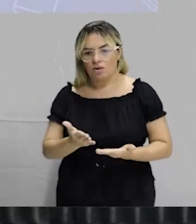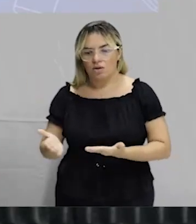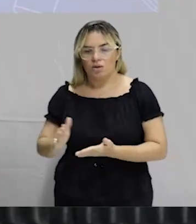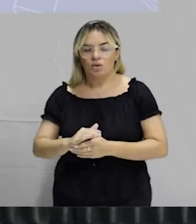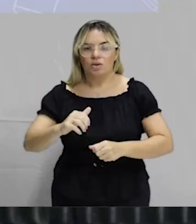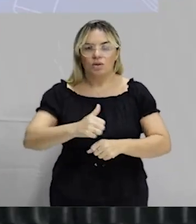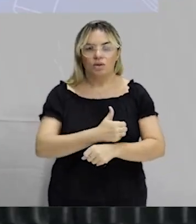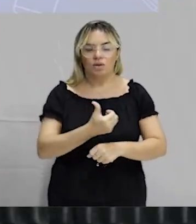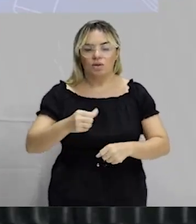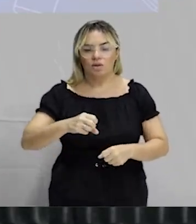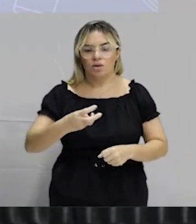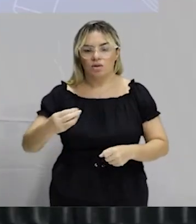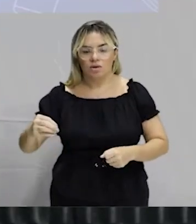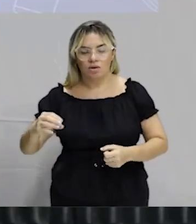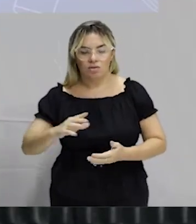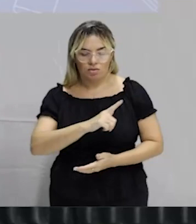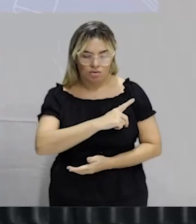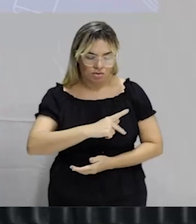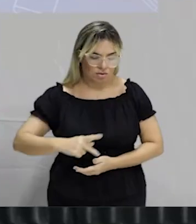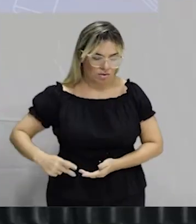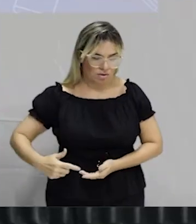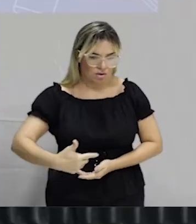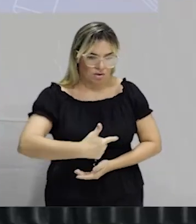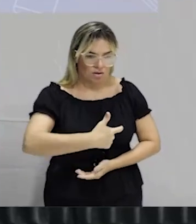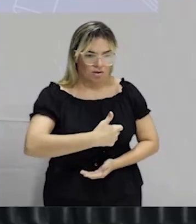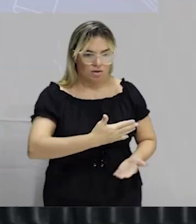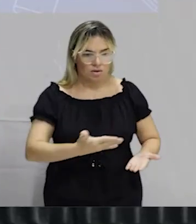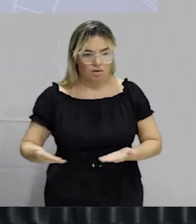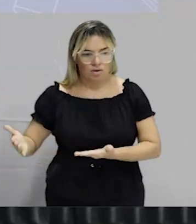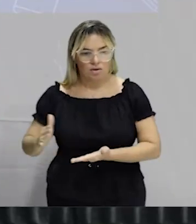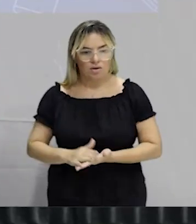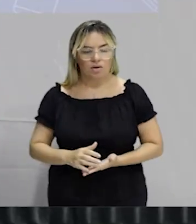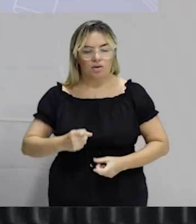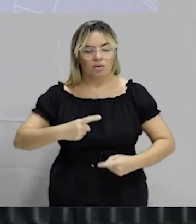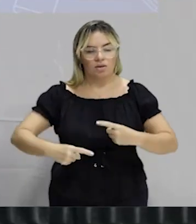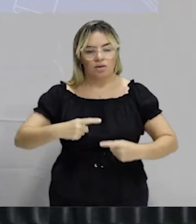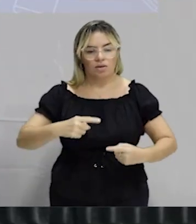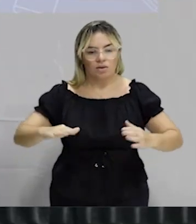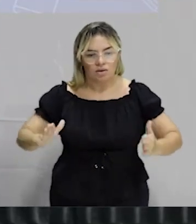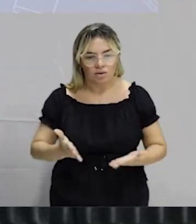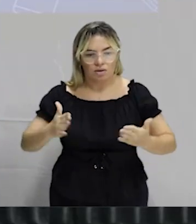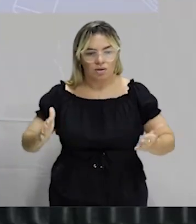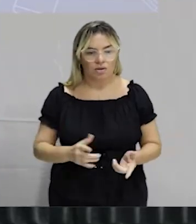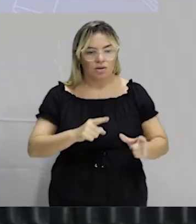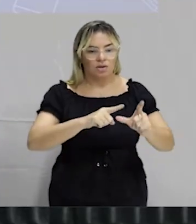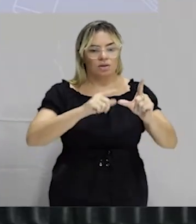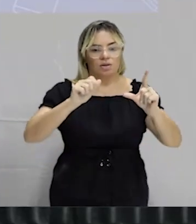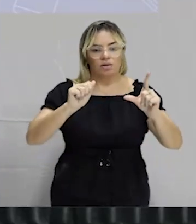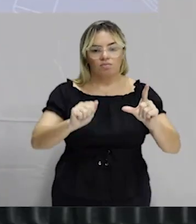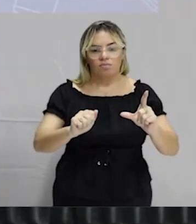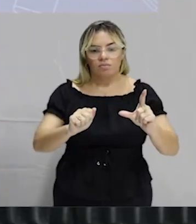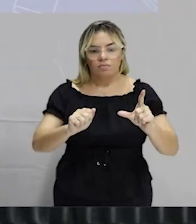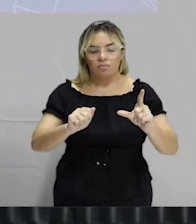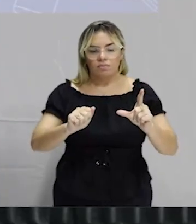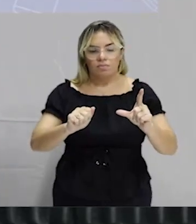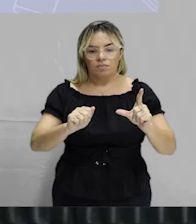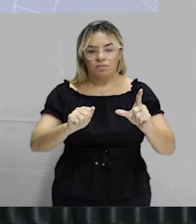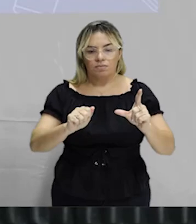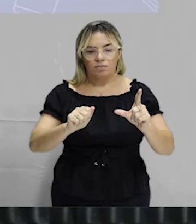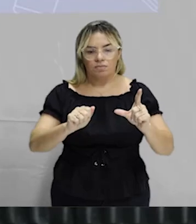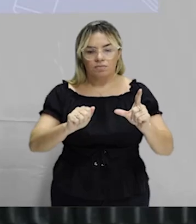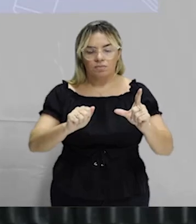uma política de incentivo à, letra A, industrialização interna